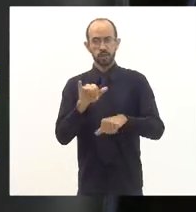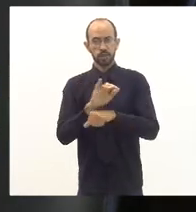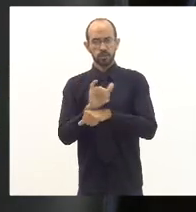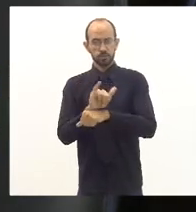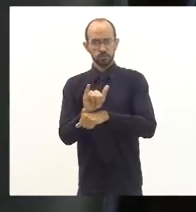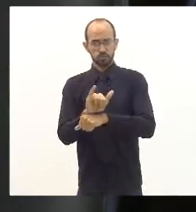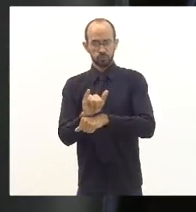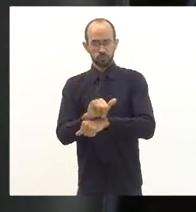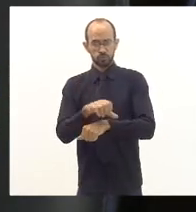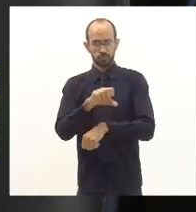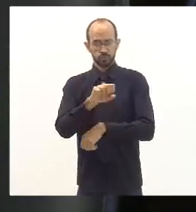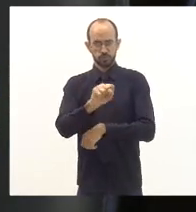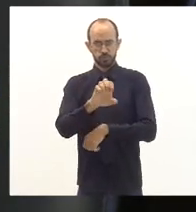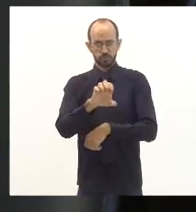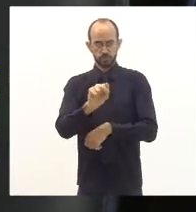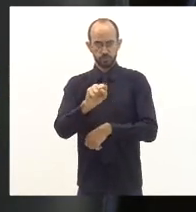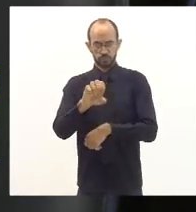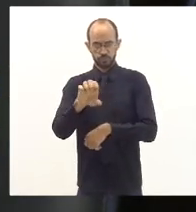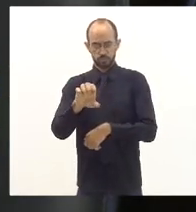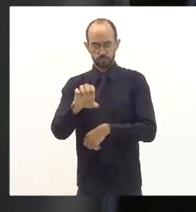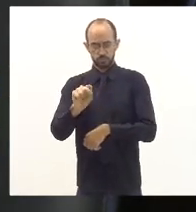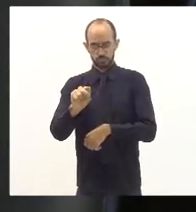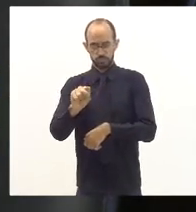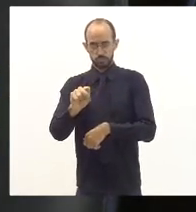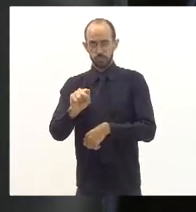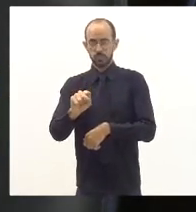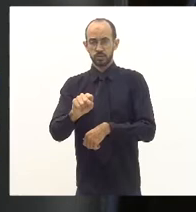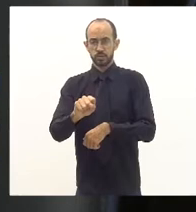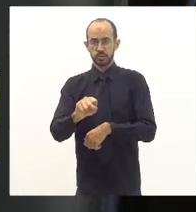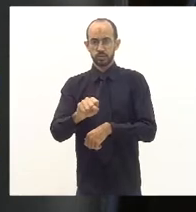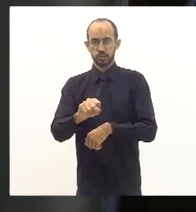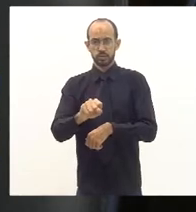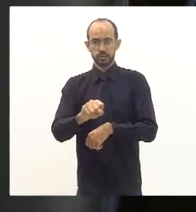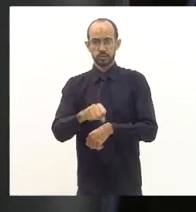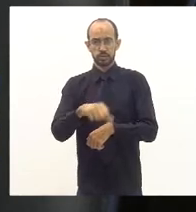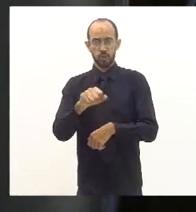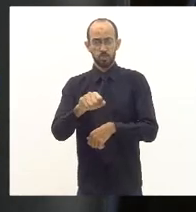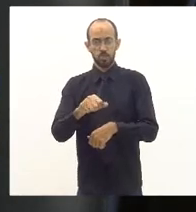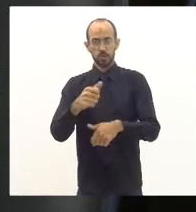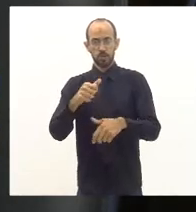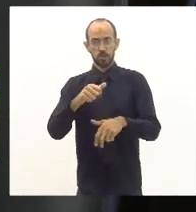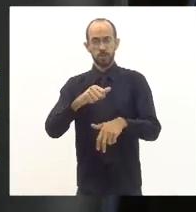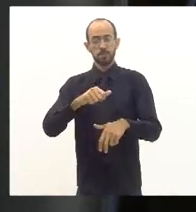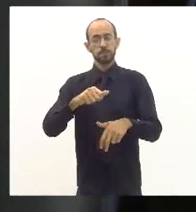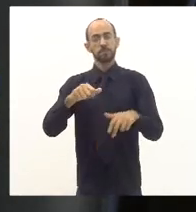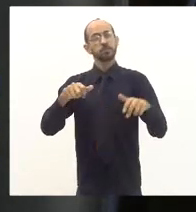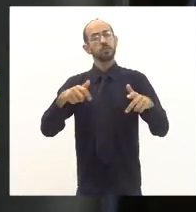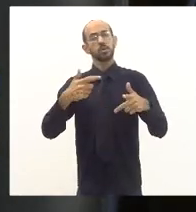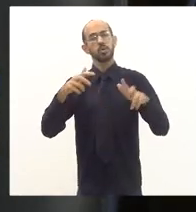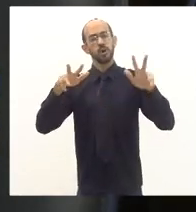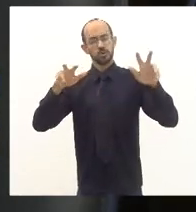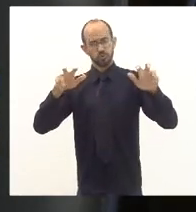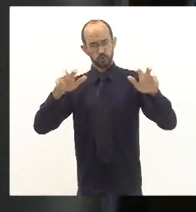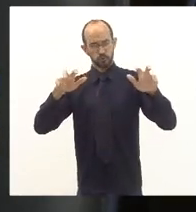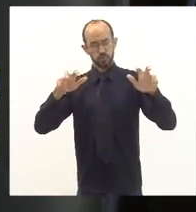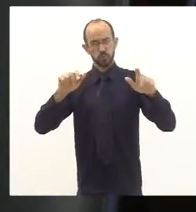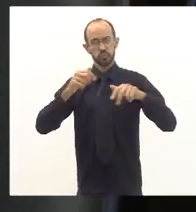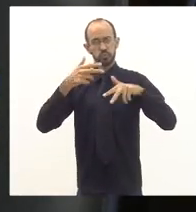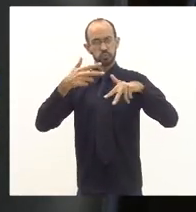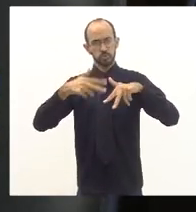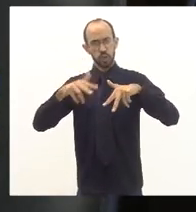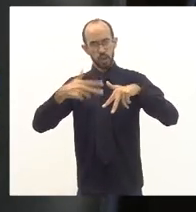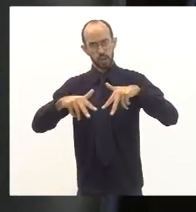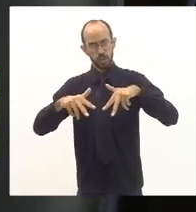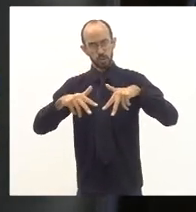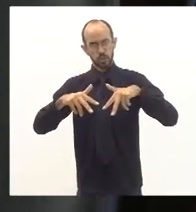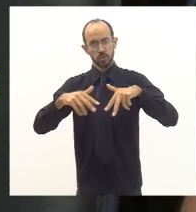SES, sobre a questão de gênero e sexualidade. E terão pessoas que representam a população LGBT para poder